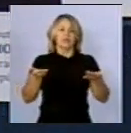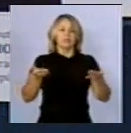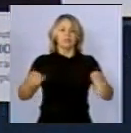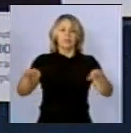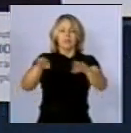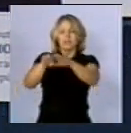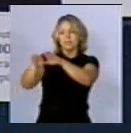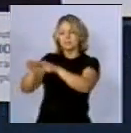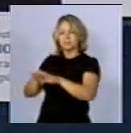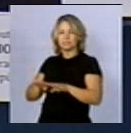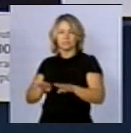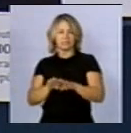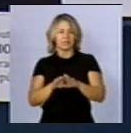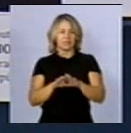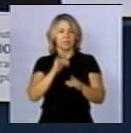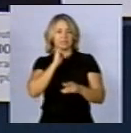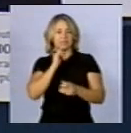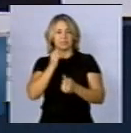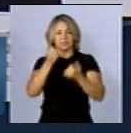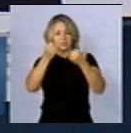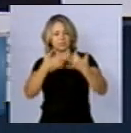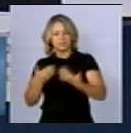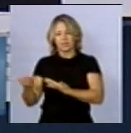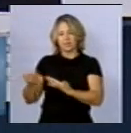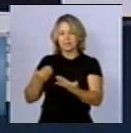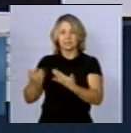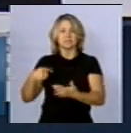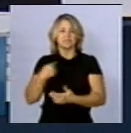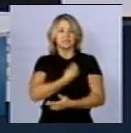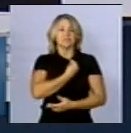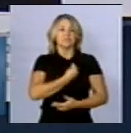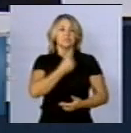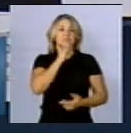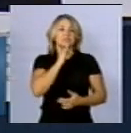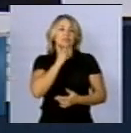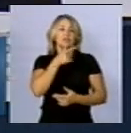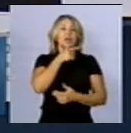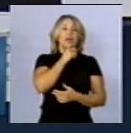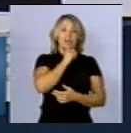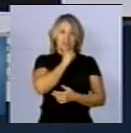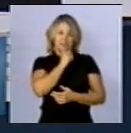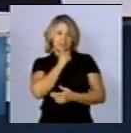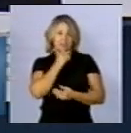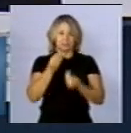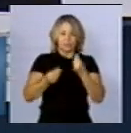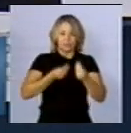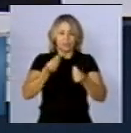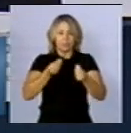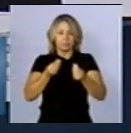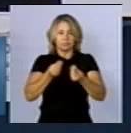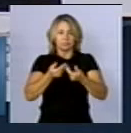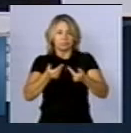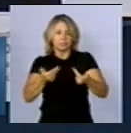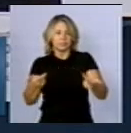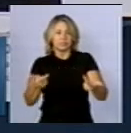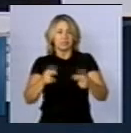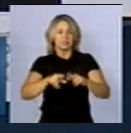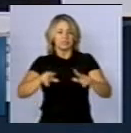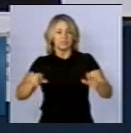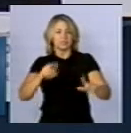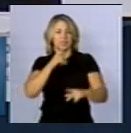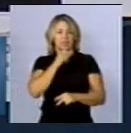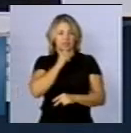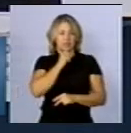faço muita relação com uma questão que nós vivemos aí que é a questão da água da dos padrões de água na verdade